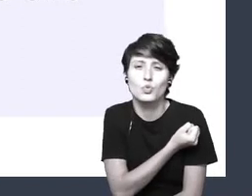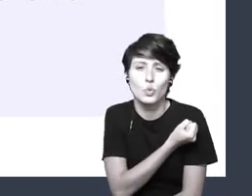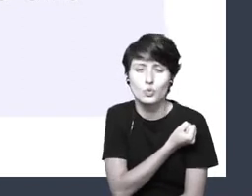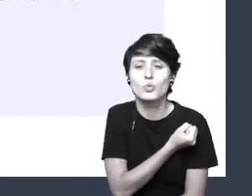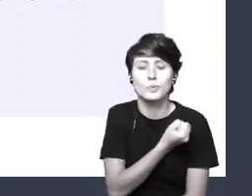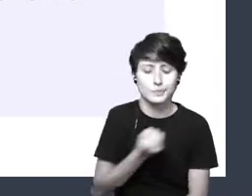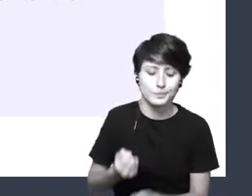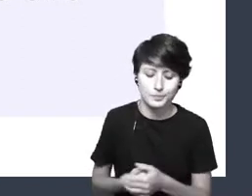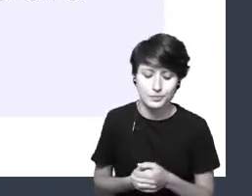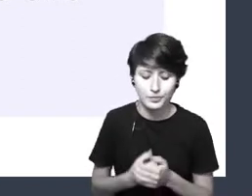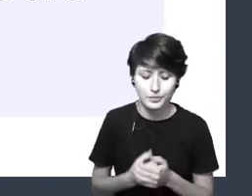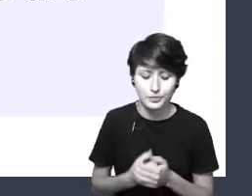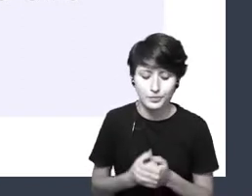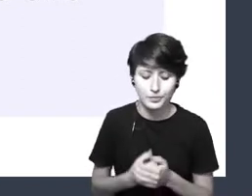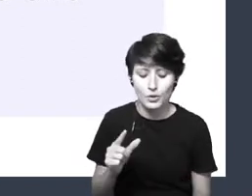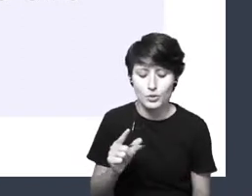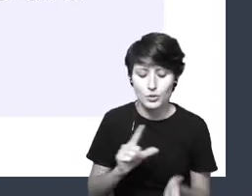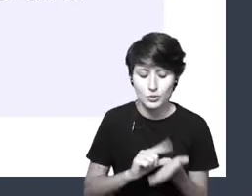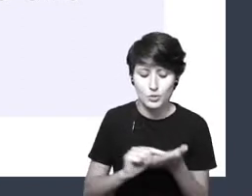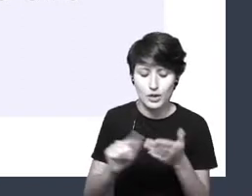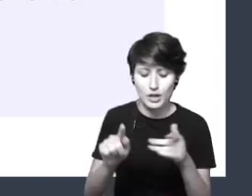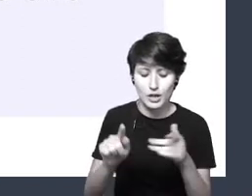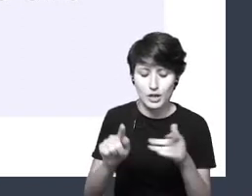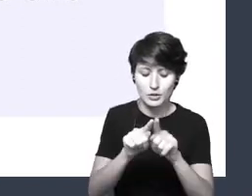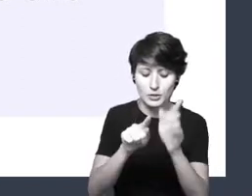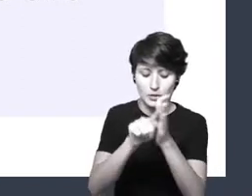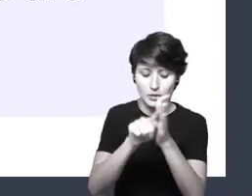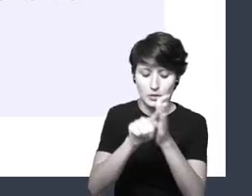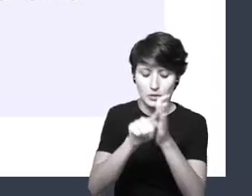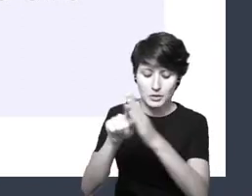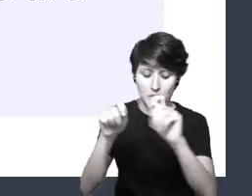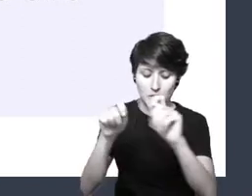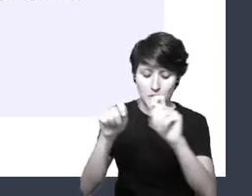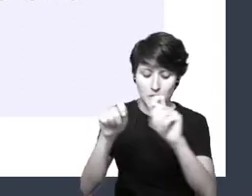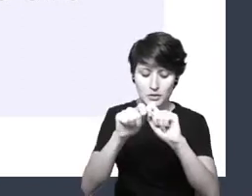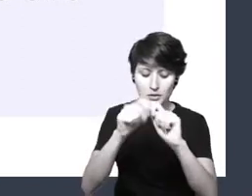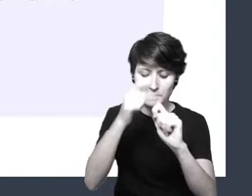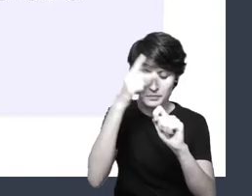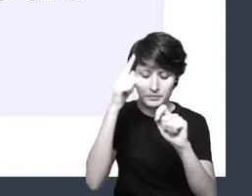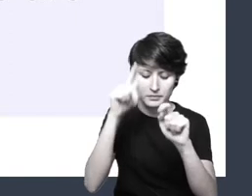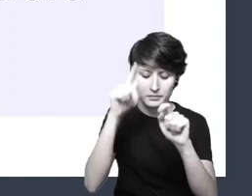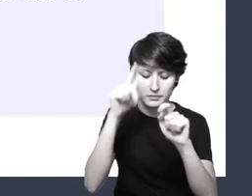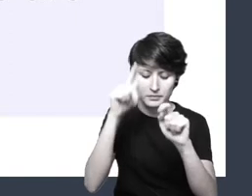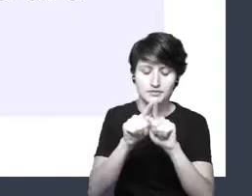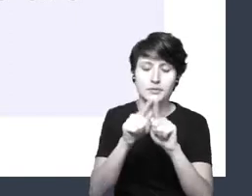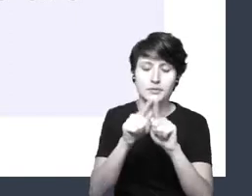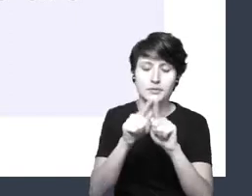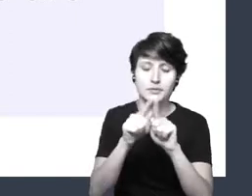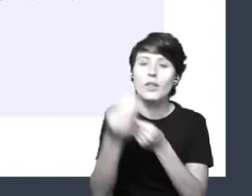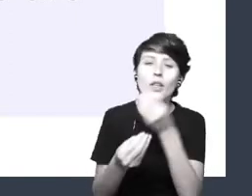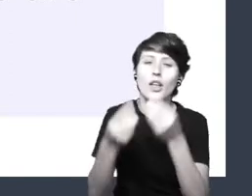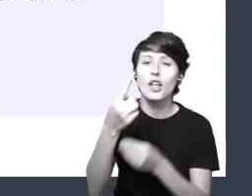um artigo, uma pesquisa feita em 2018, em que ela diz que 12% dos